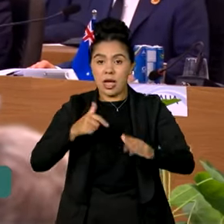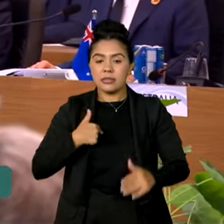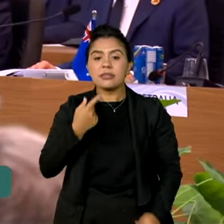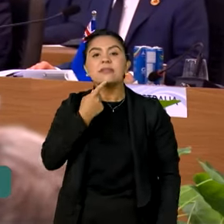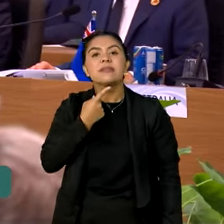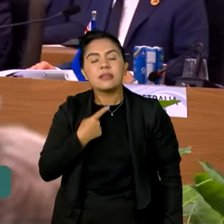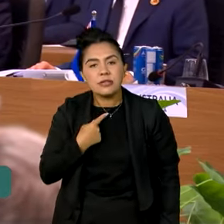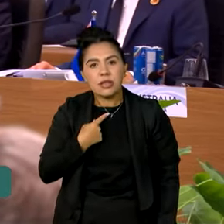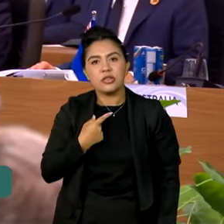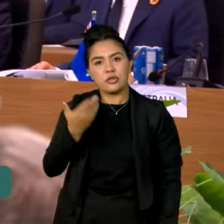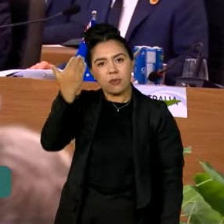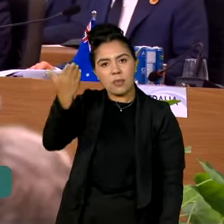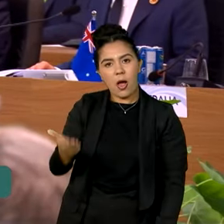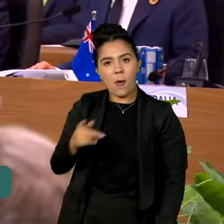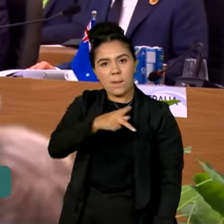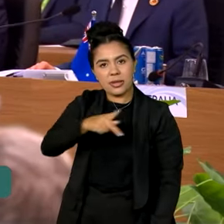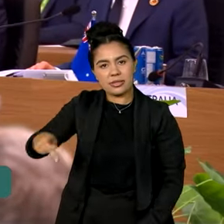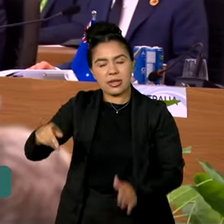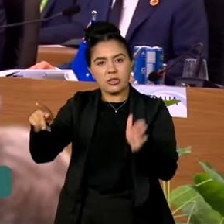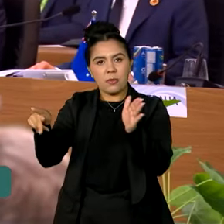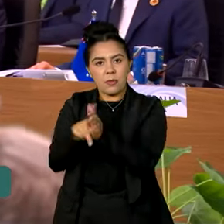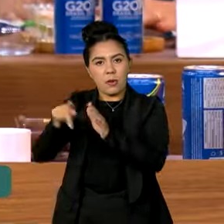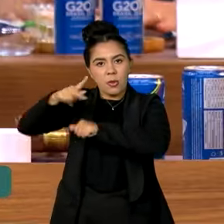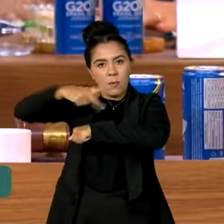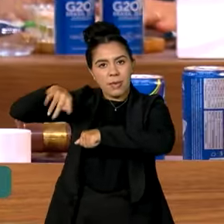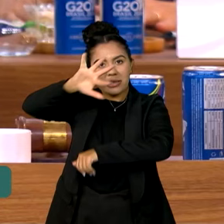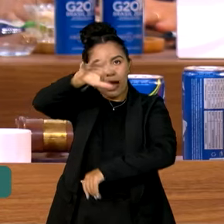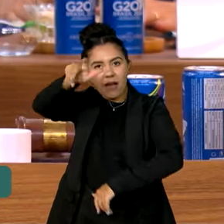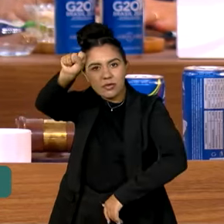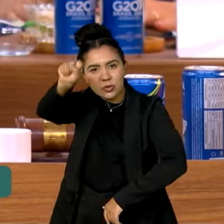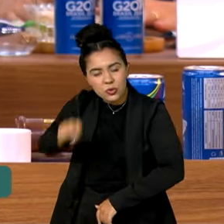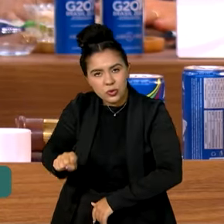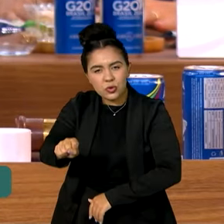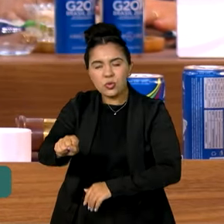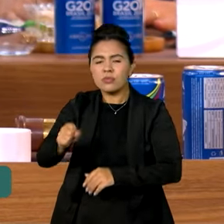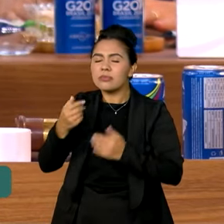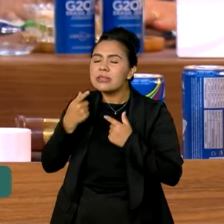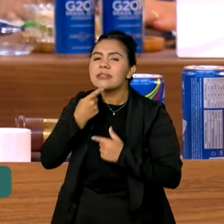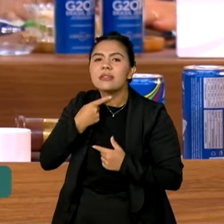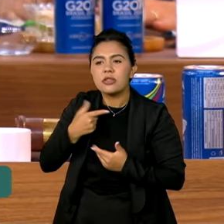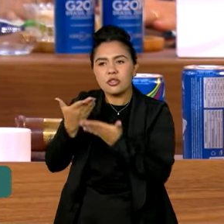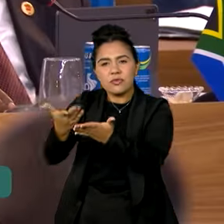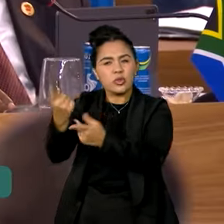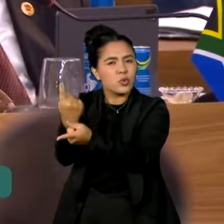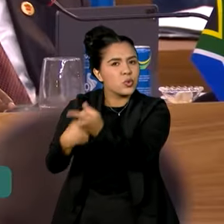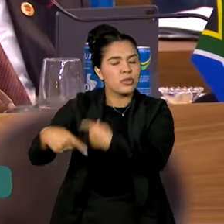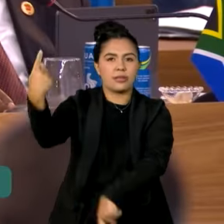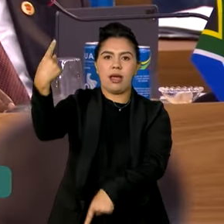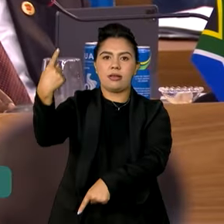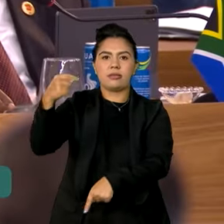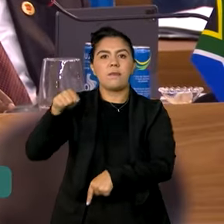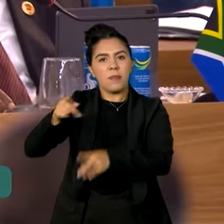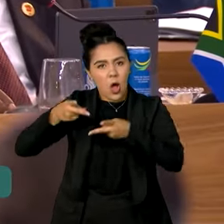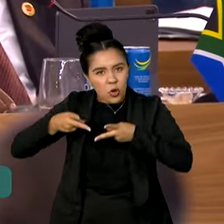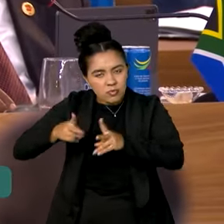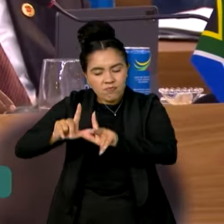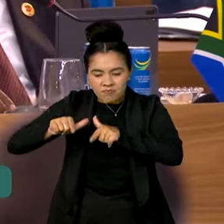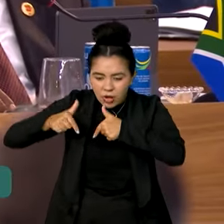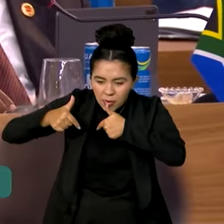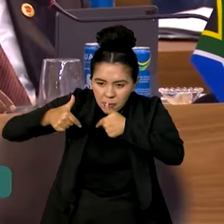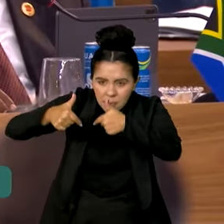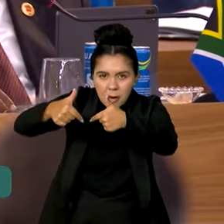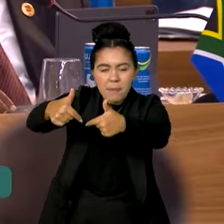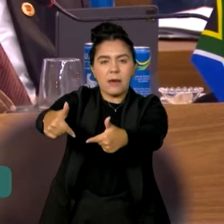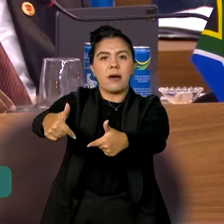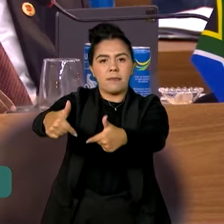na liderança do G20. A África do Sul poderá contar com o Brasil para exercer uma presidência que vá